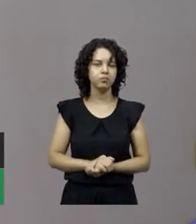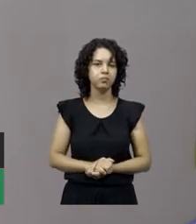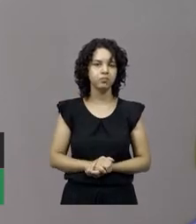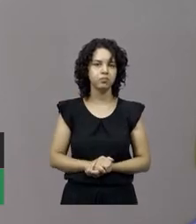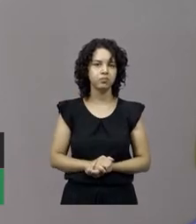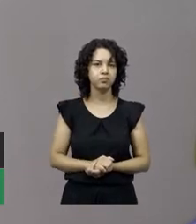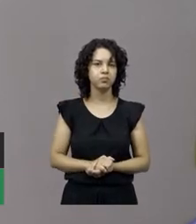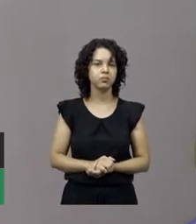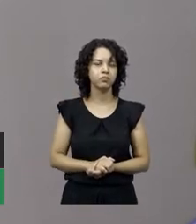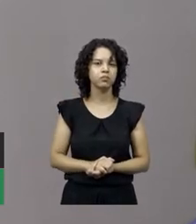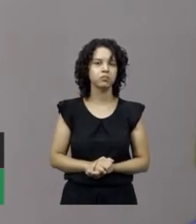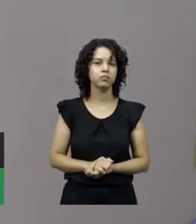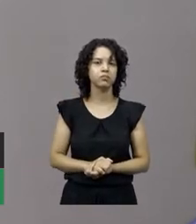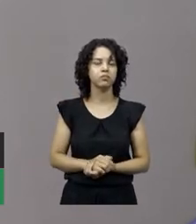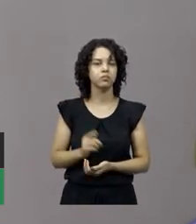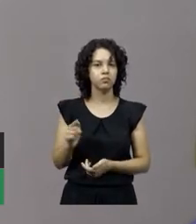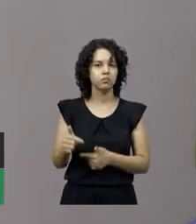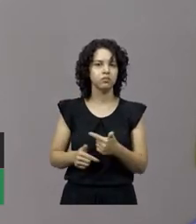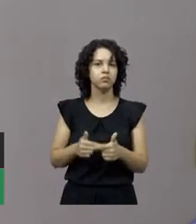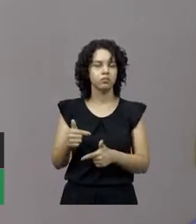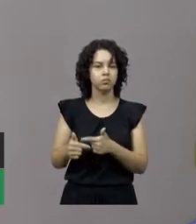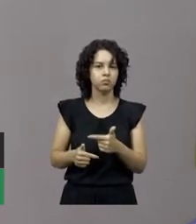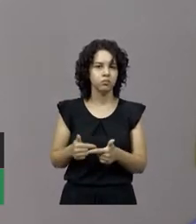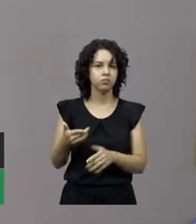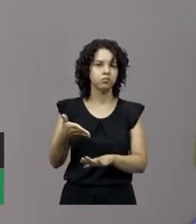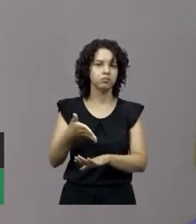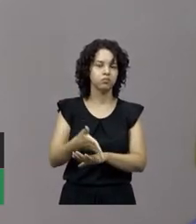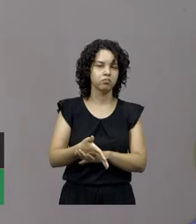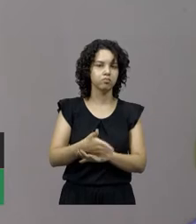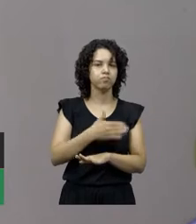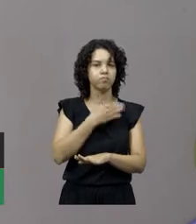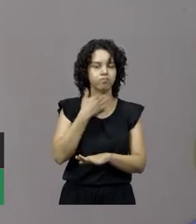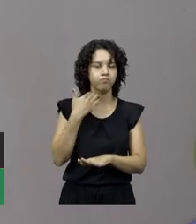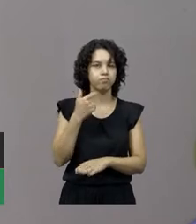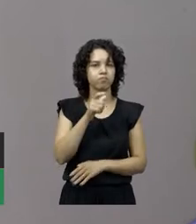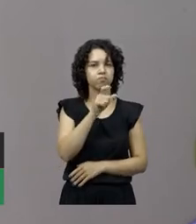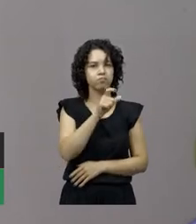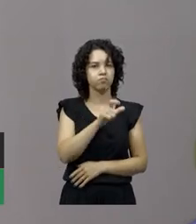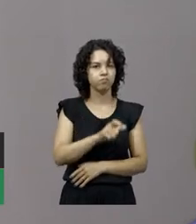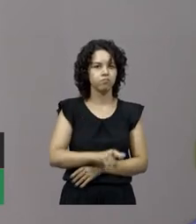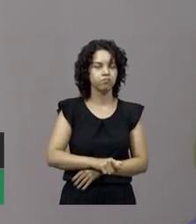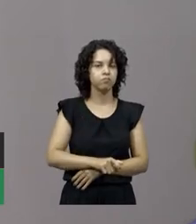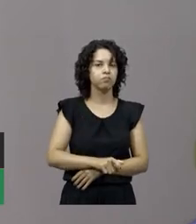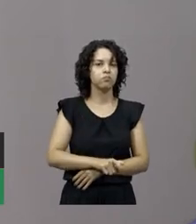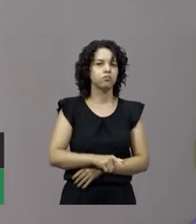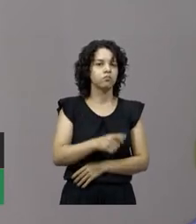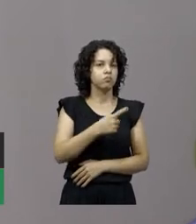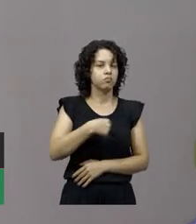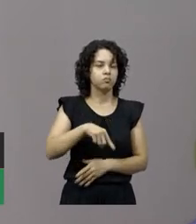serviço, morto covardemente por alguém que a gente não deseja que esteja na